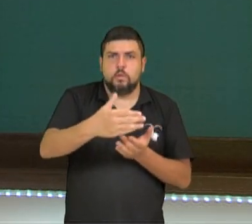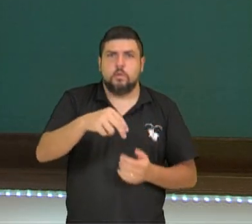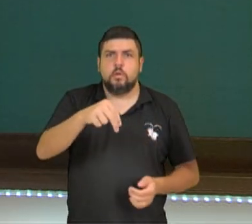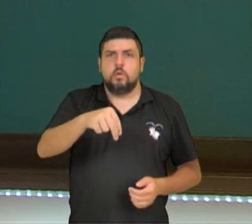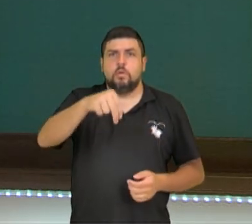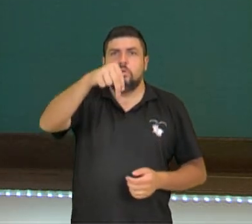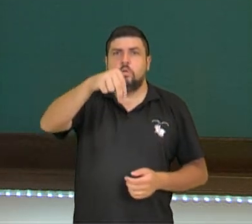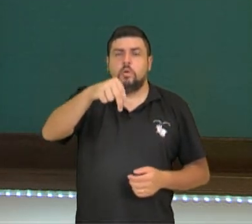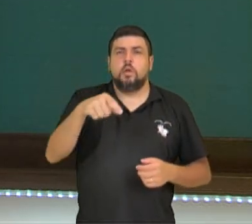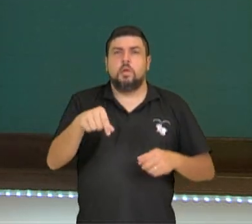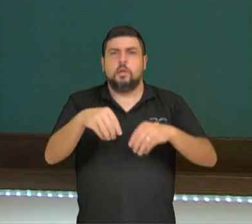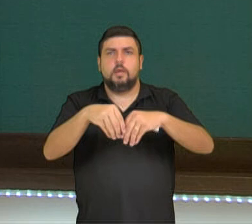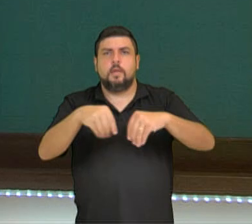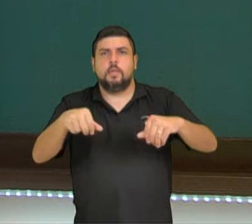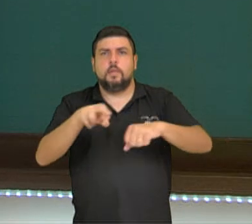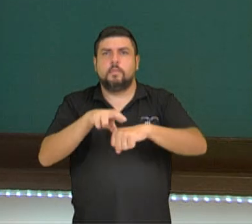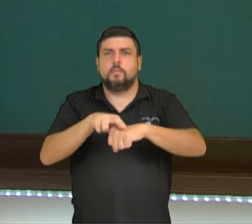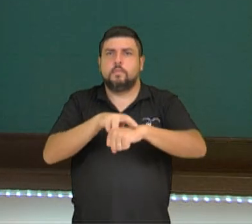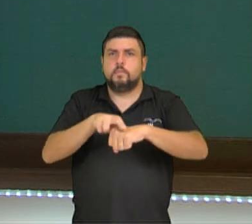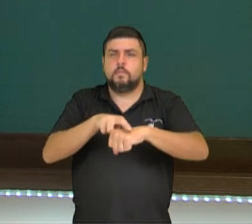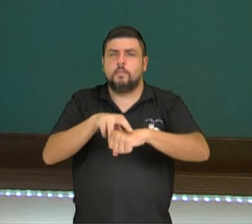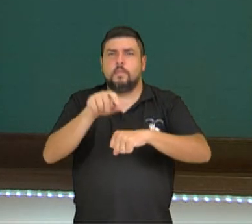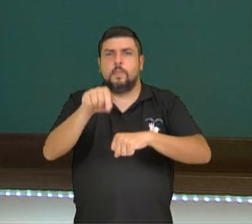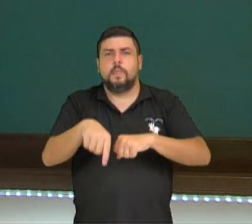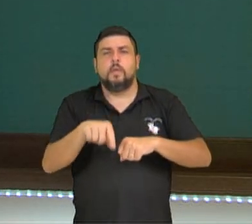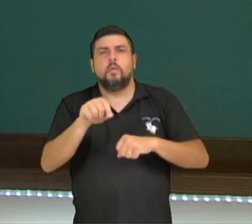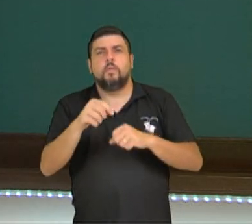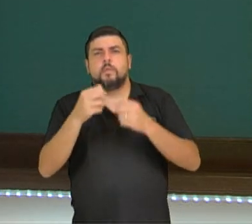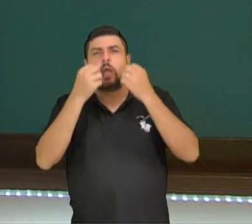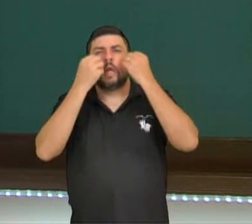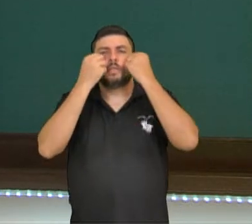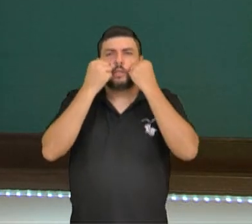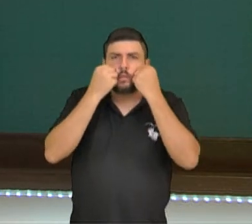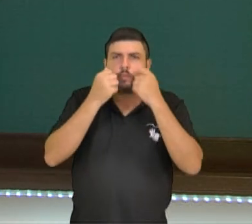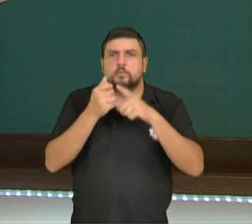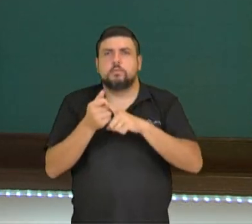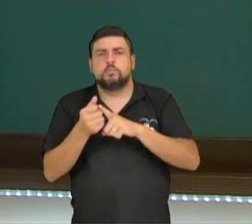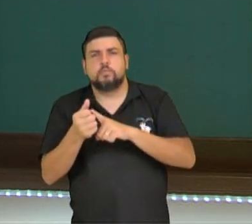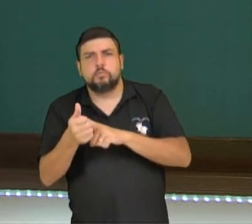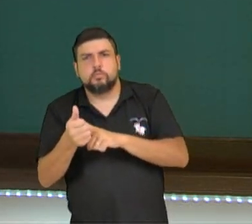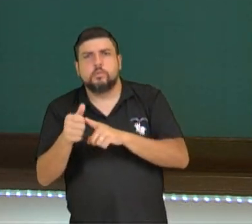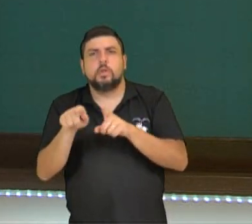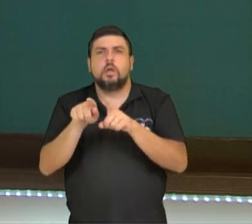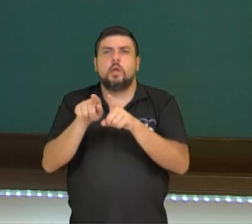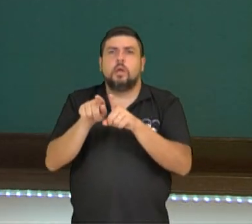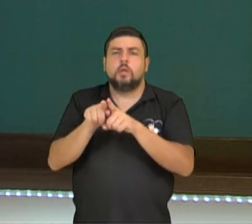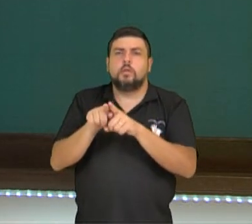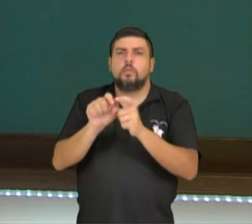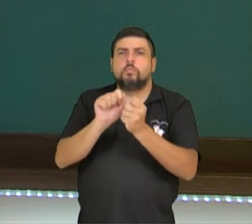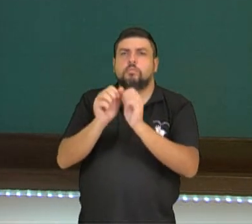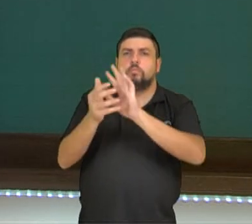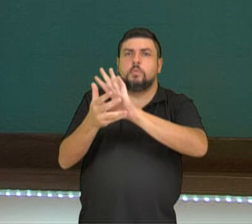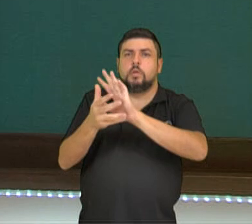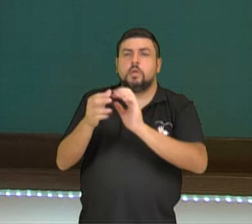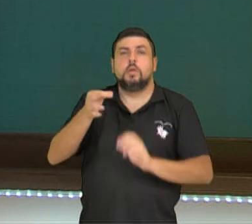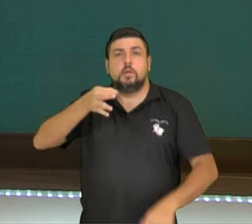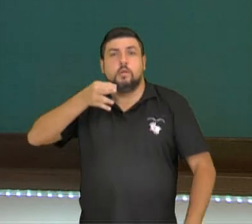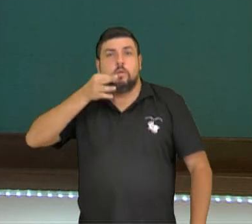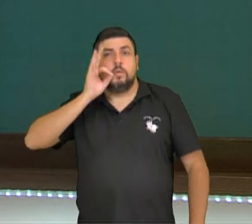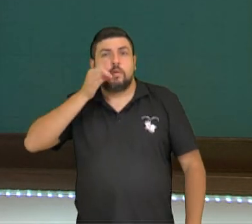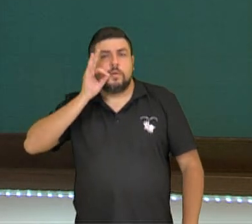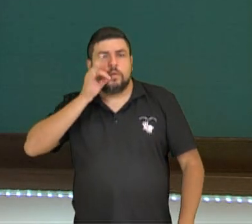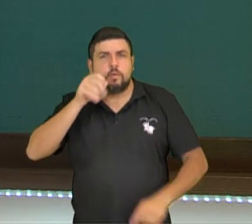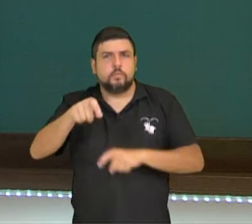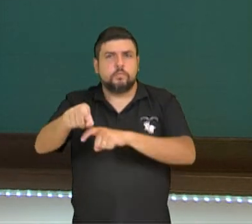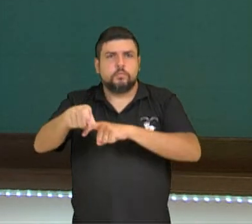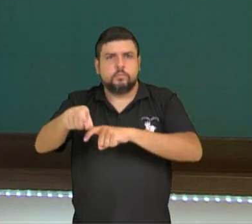Roxa, nós temos o cultivo da soja, do milho, do trigo e do café dentro da bacia hidrográfica do Rio